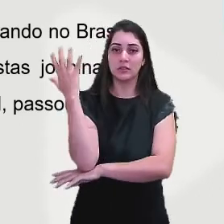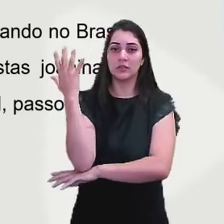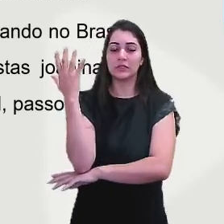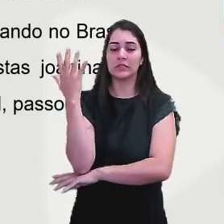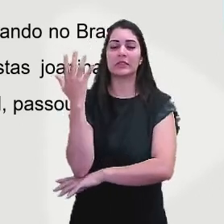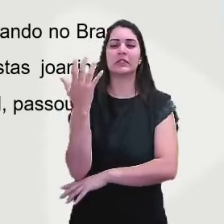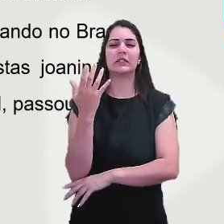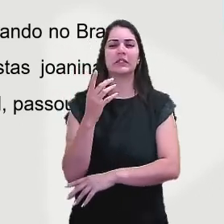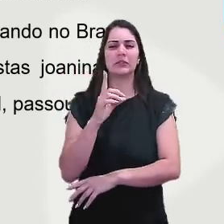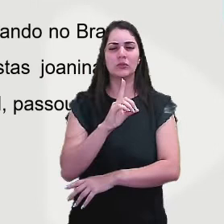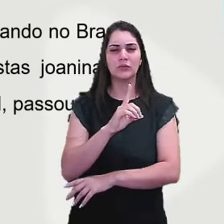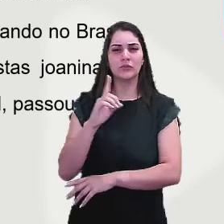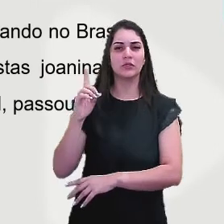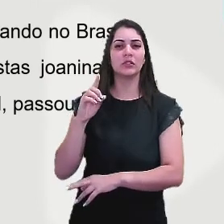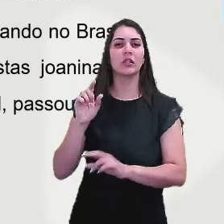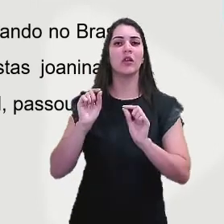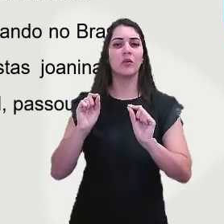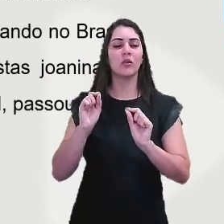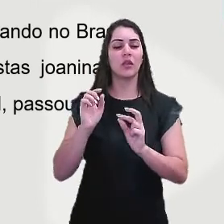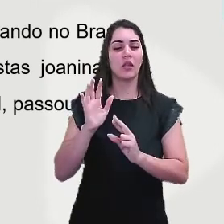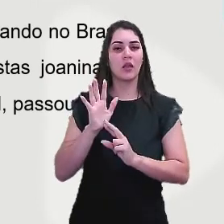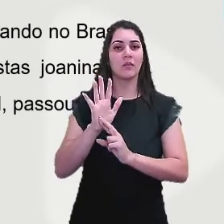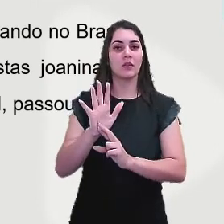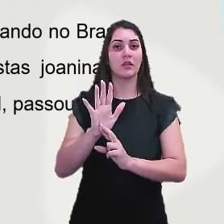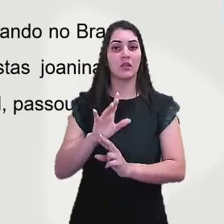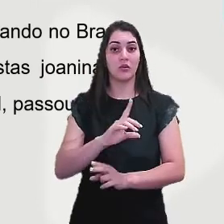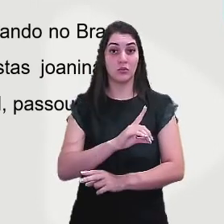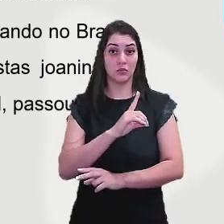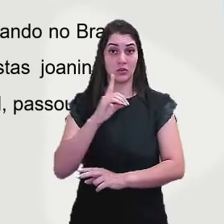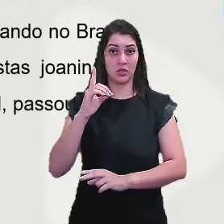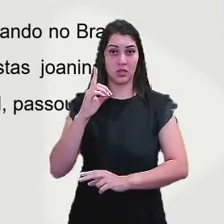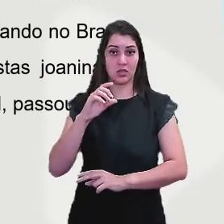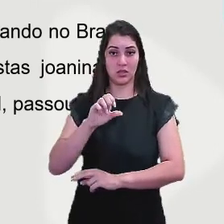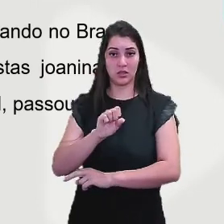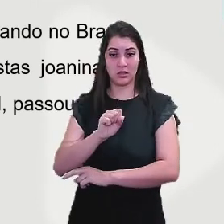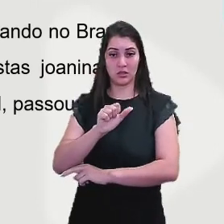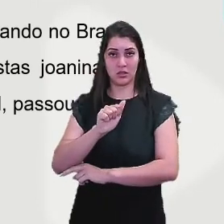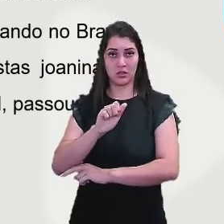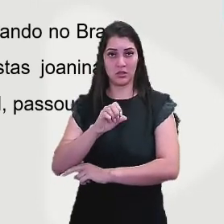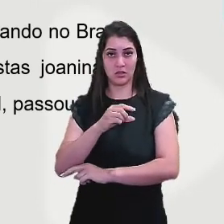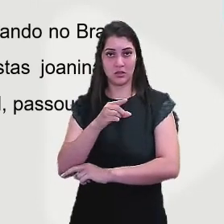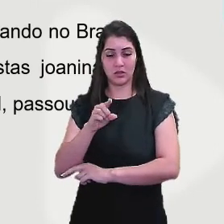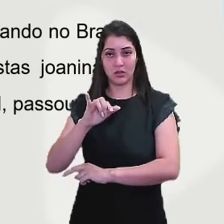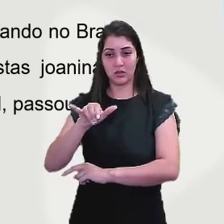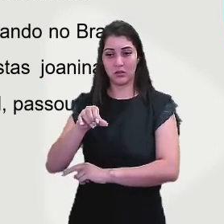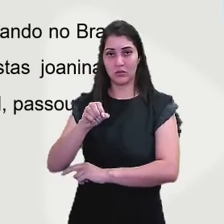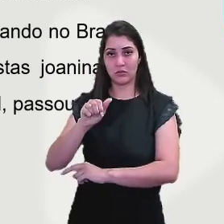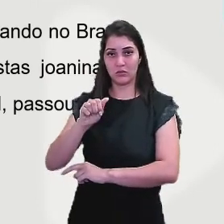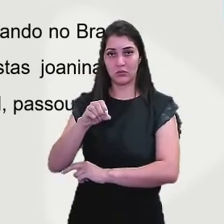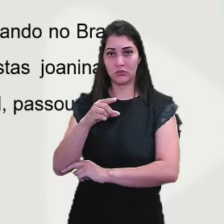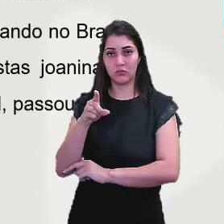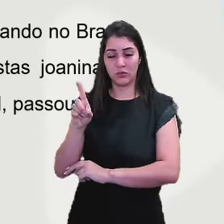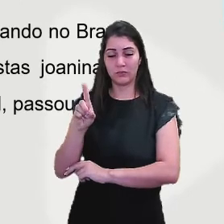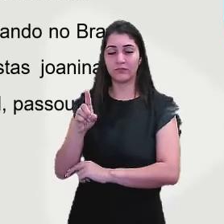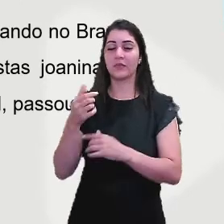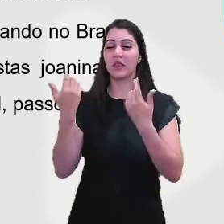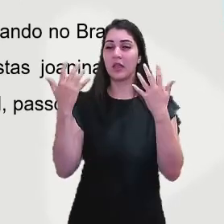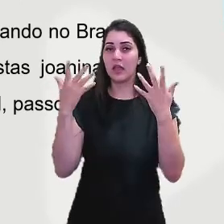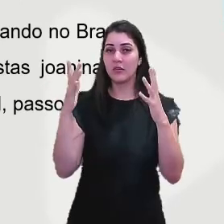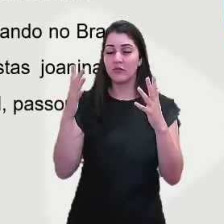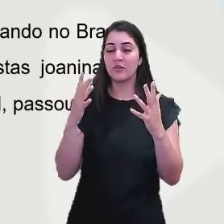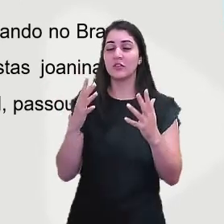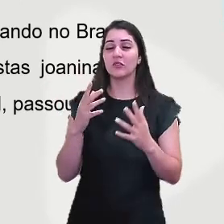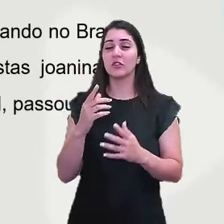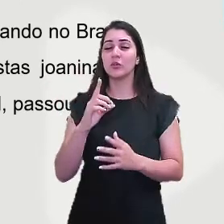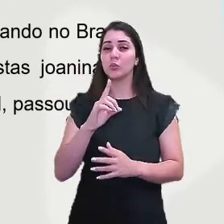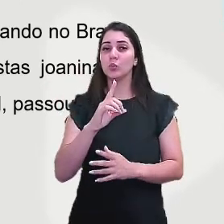e passou a representar o dia de São João, cujas festas eram celebradas no dia anterior. Por isso que a gente